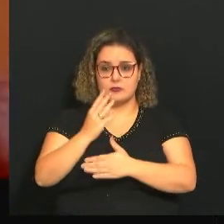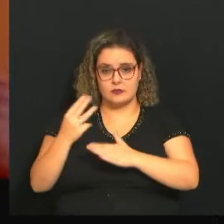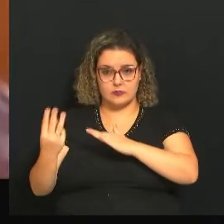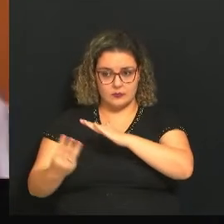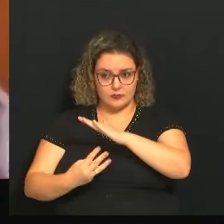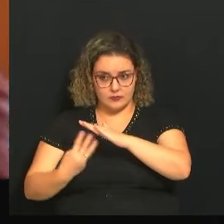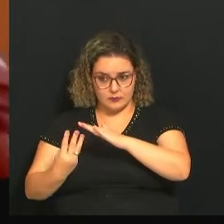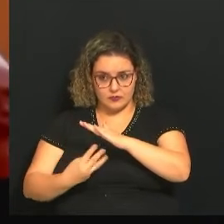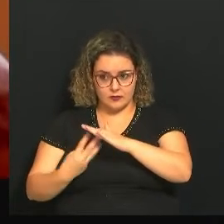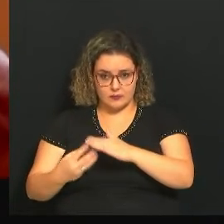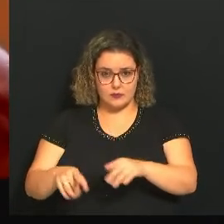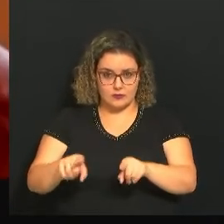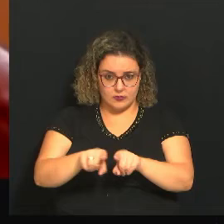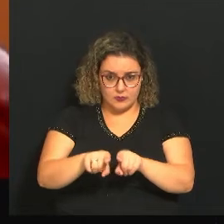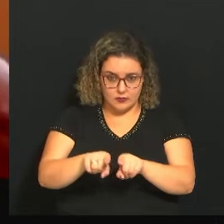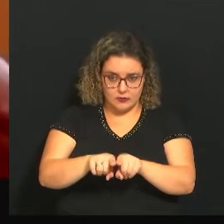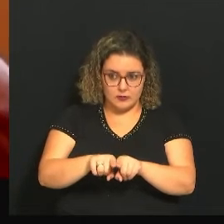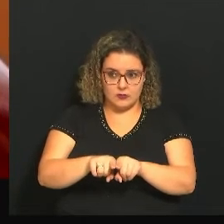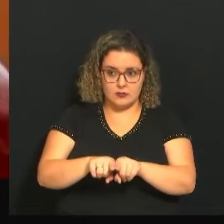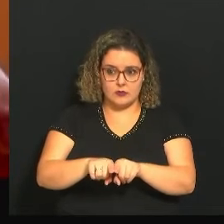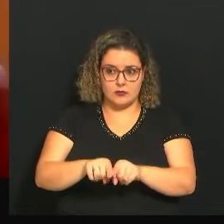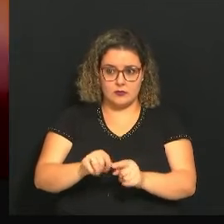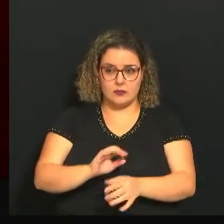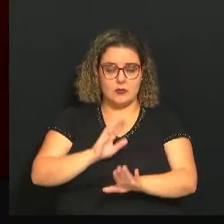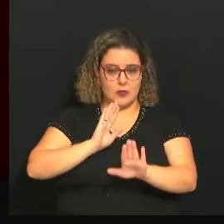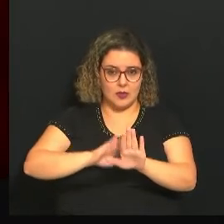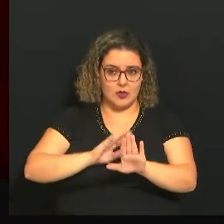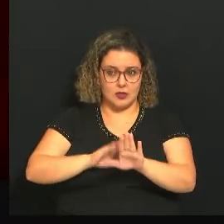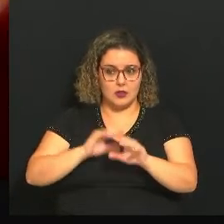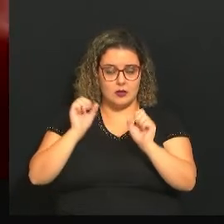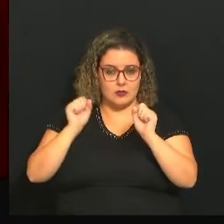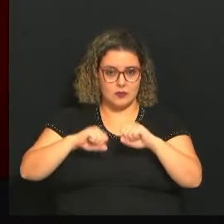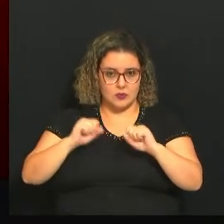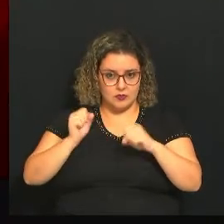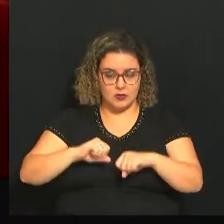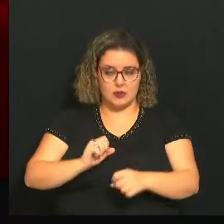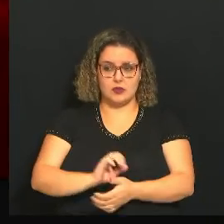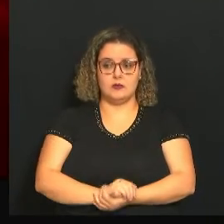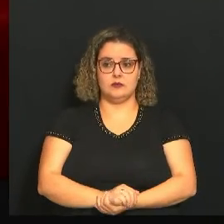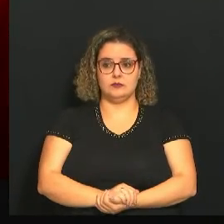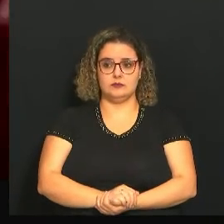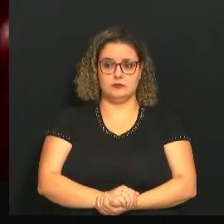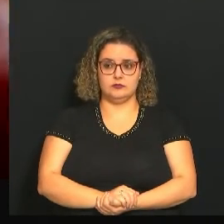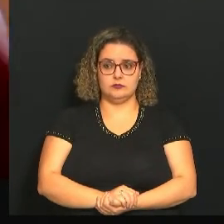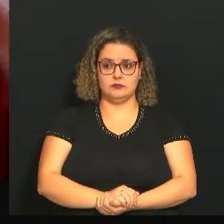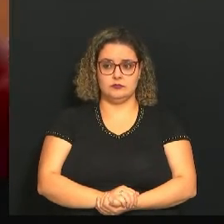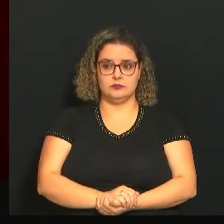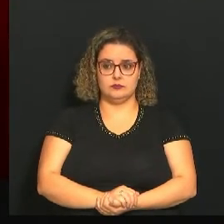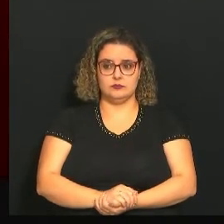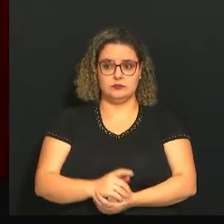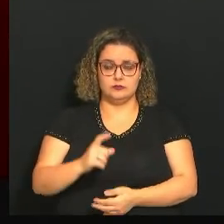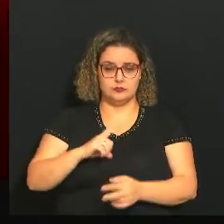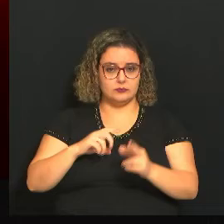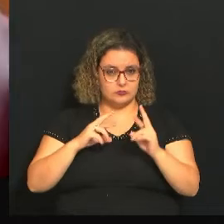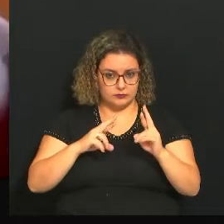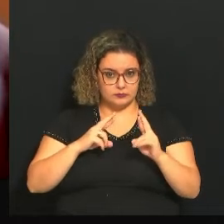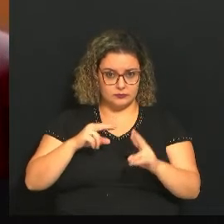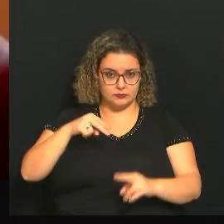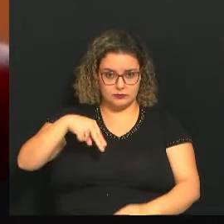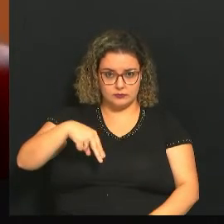terceirização, inclusive, da atividade fim, né? Então, tem uma expectativa dos